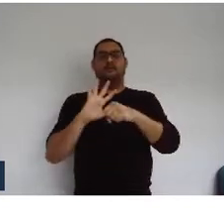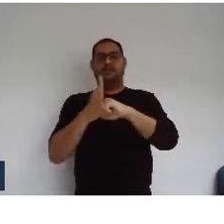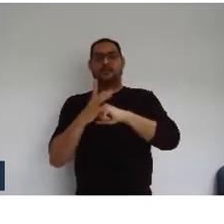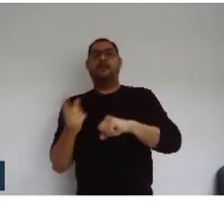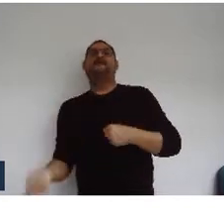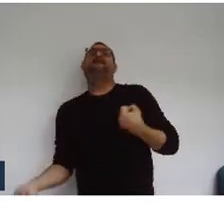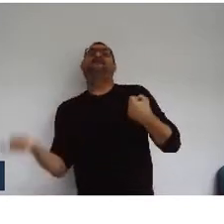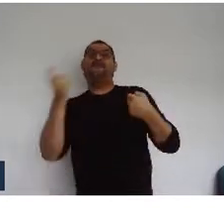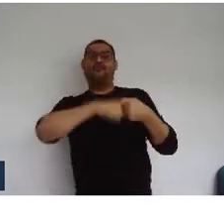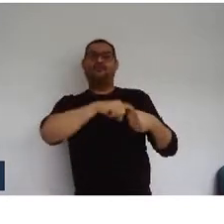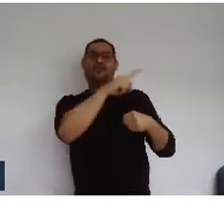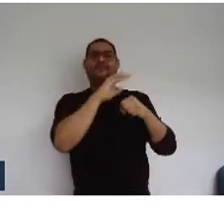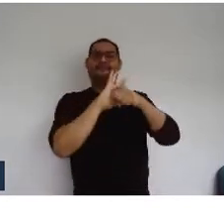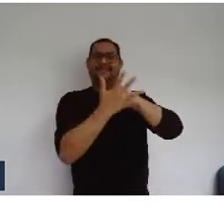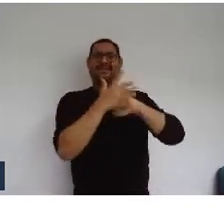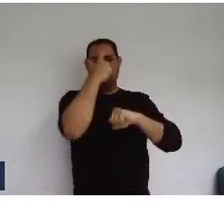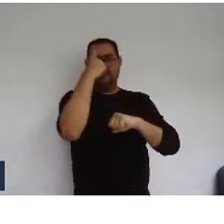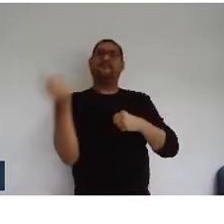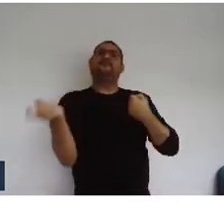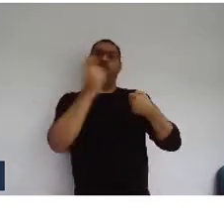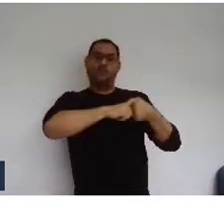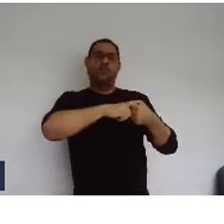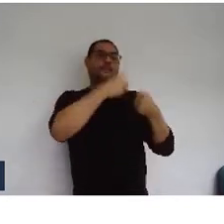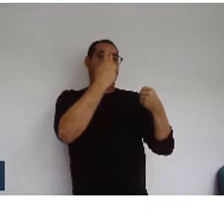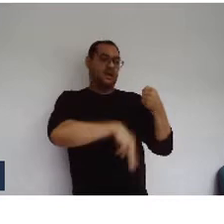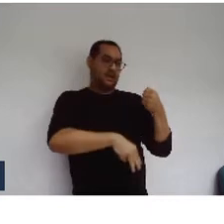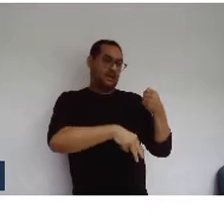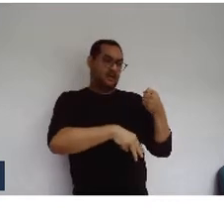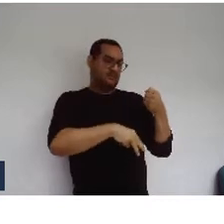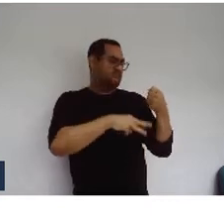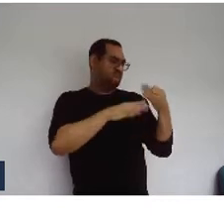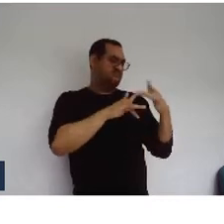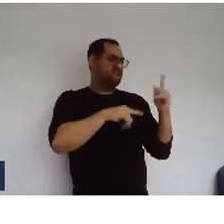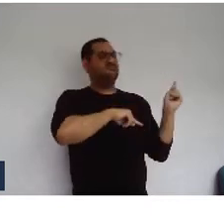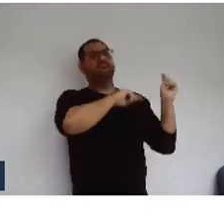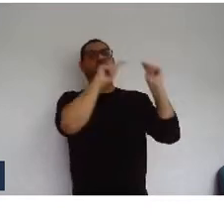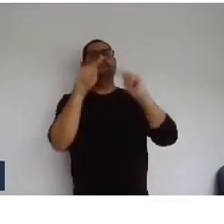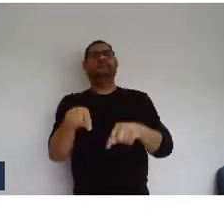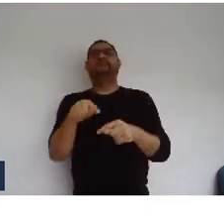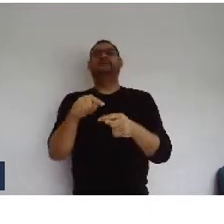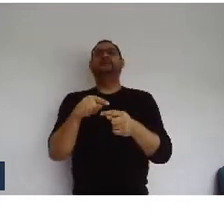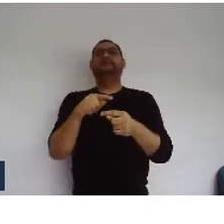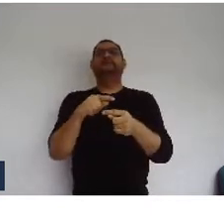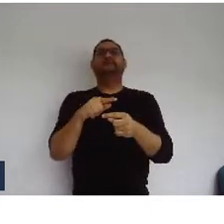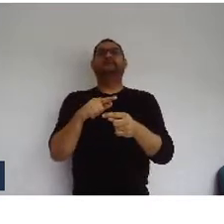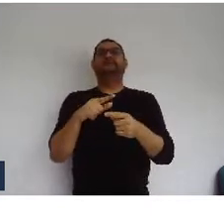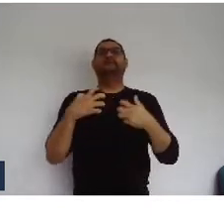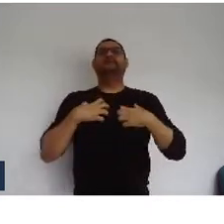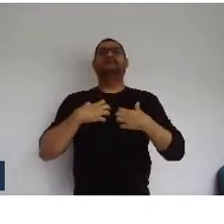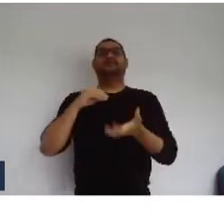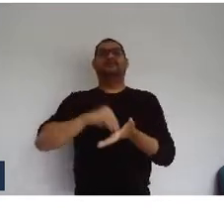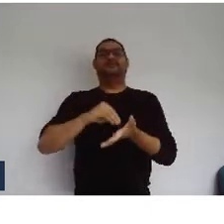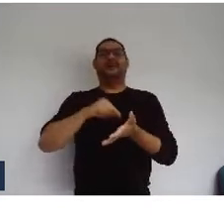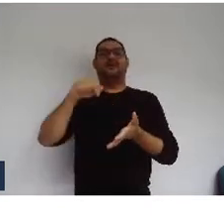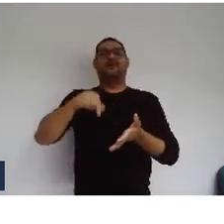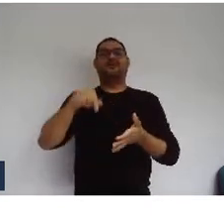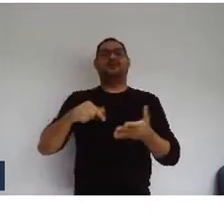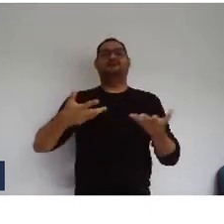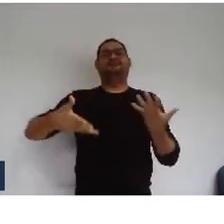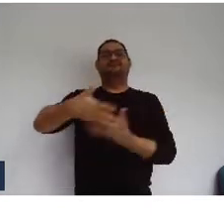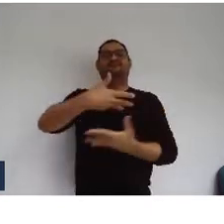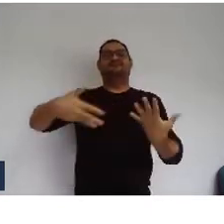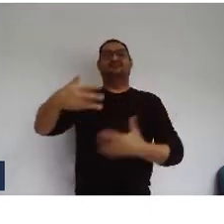durante a pandemia, mas voltou. Ele disse que sentia muita falta desse espaço de